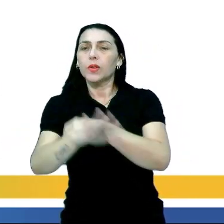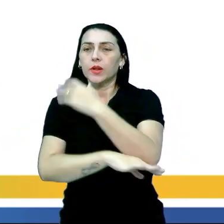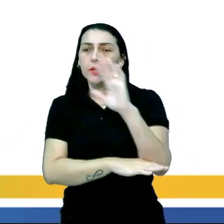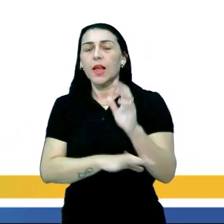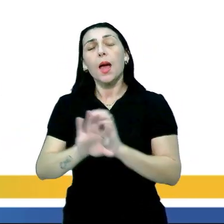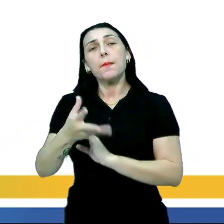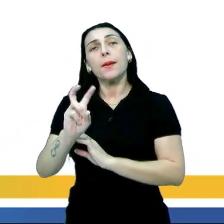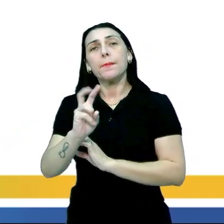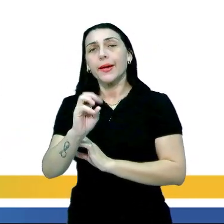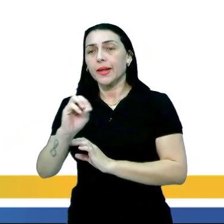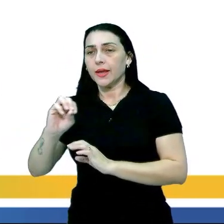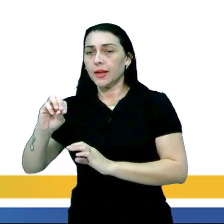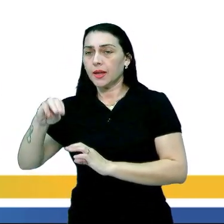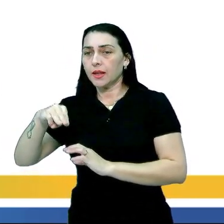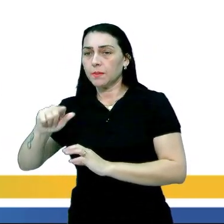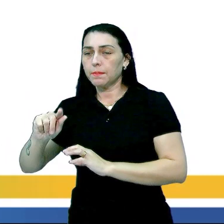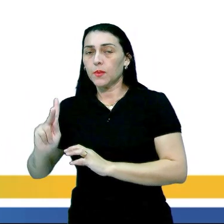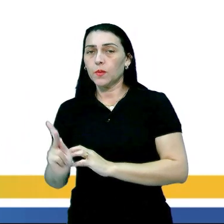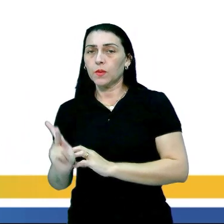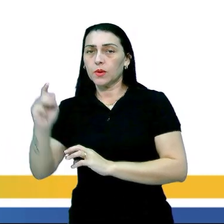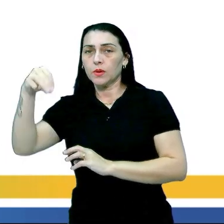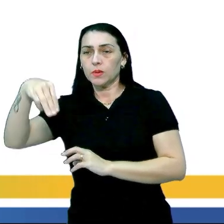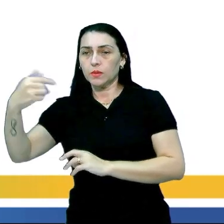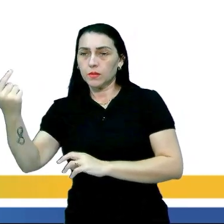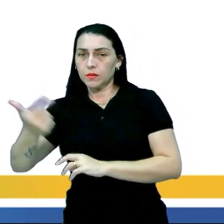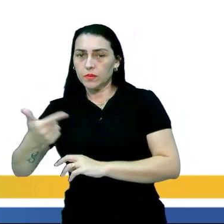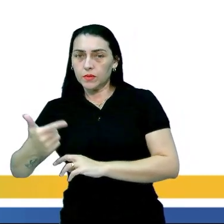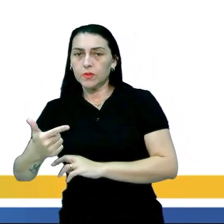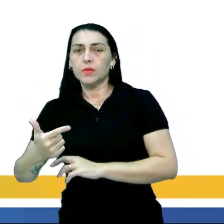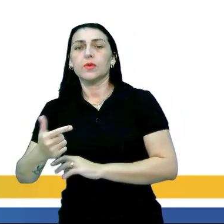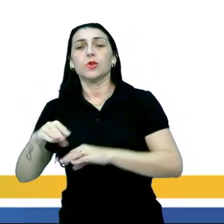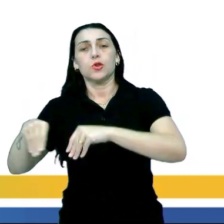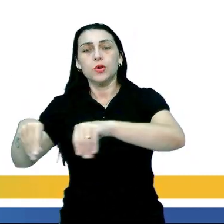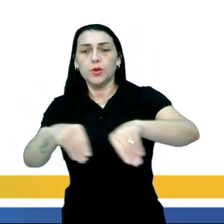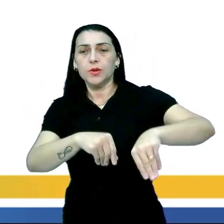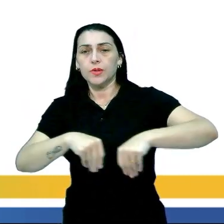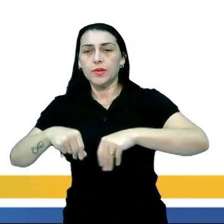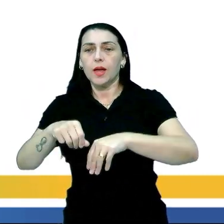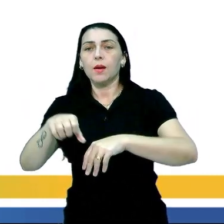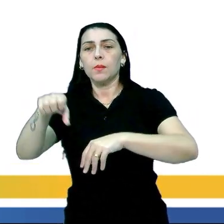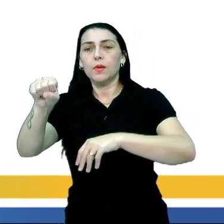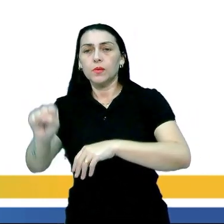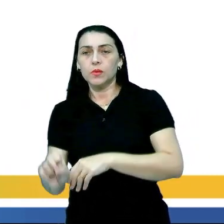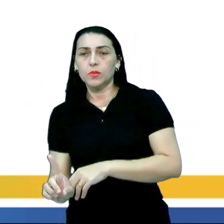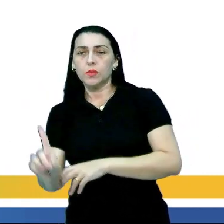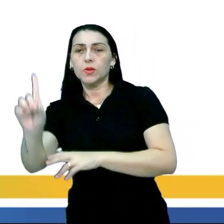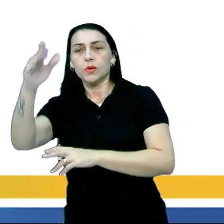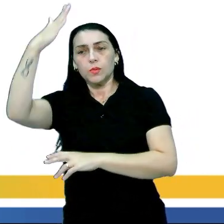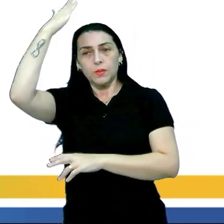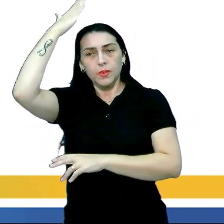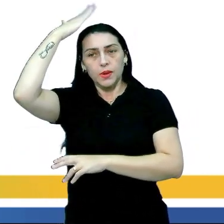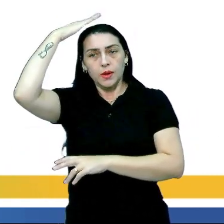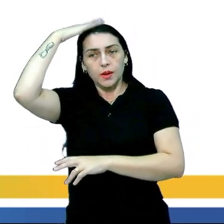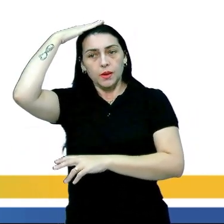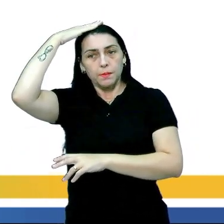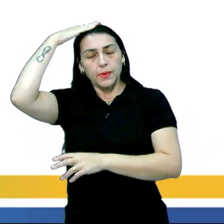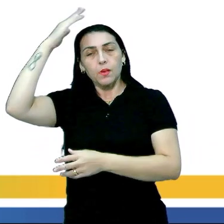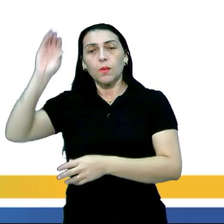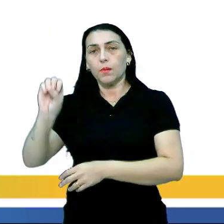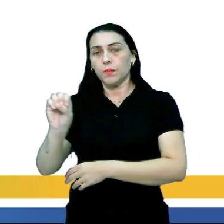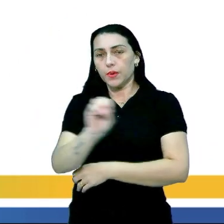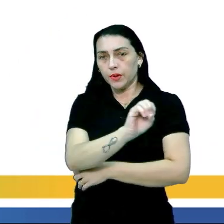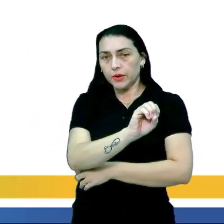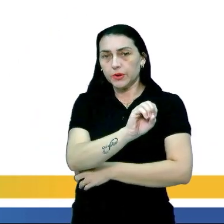à floresta. São mais ou menos 500 mil quilômetros quadrados aí de terras que vão do sudeste do Pará para